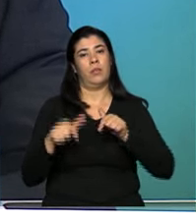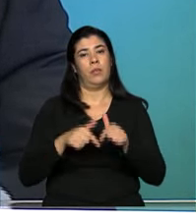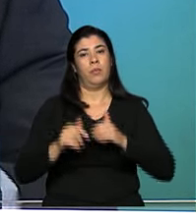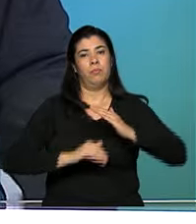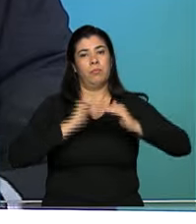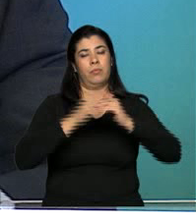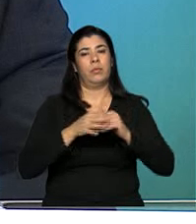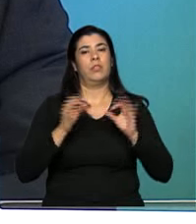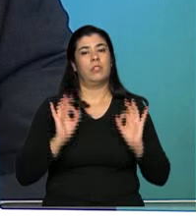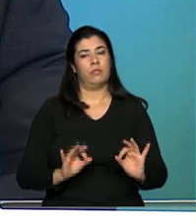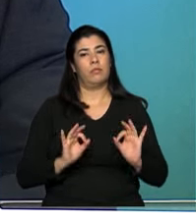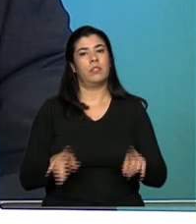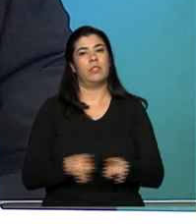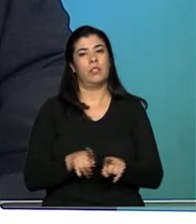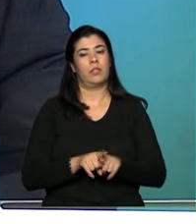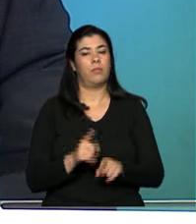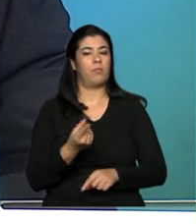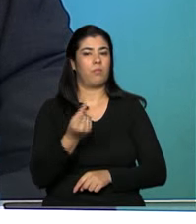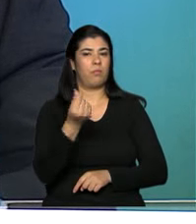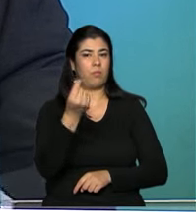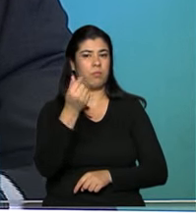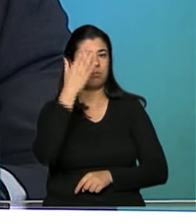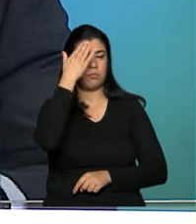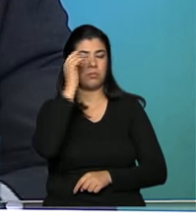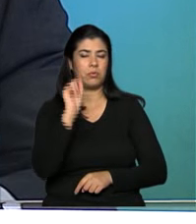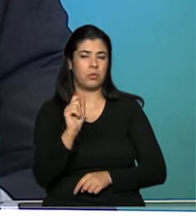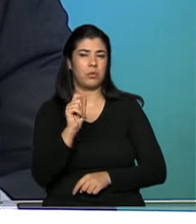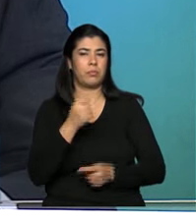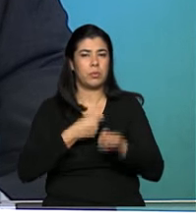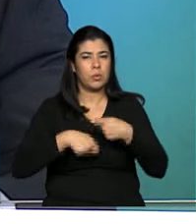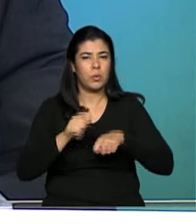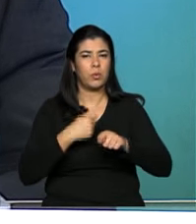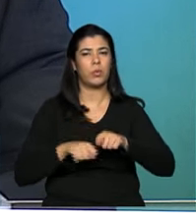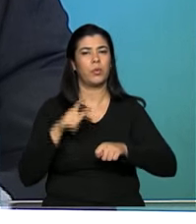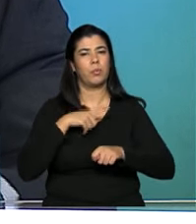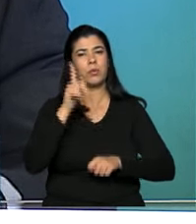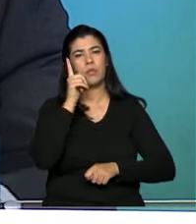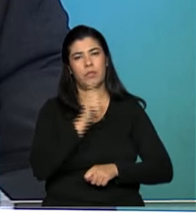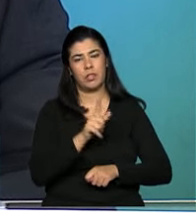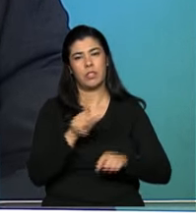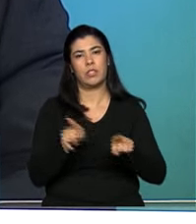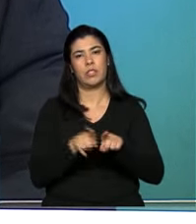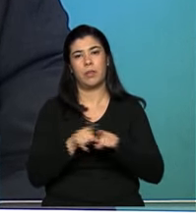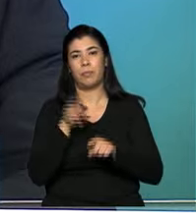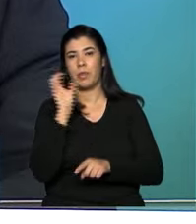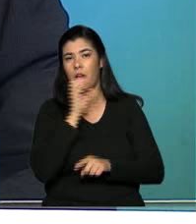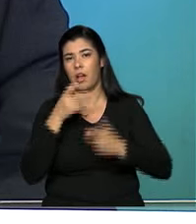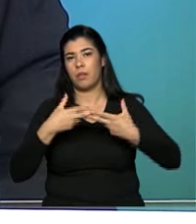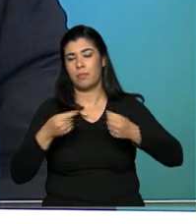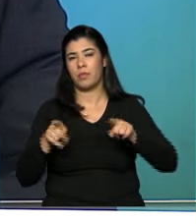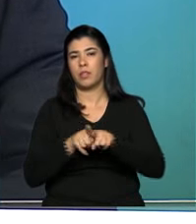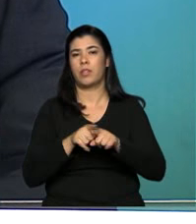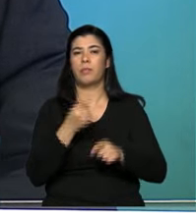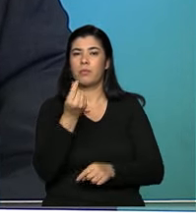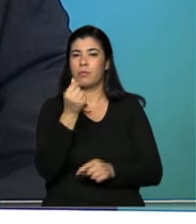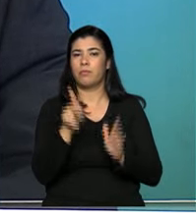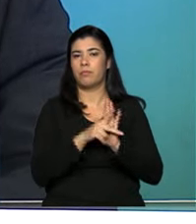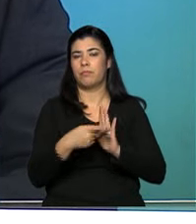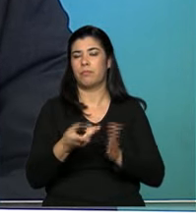com certeza teremos um Valor estimado de ganho de de eficiência e de ganho eh monetário ao final